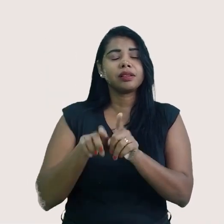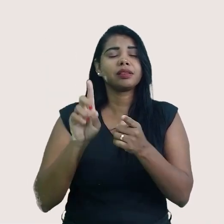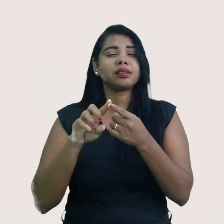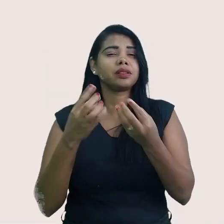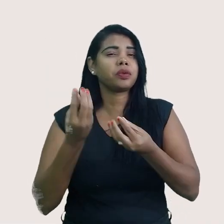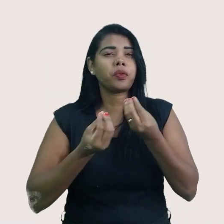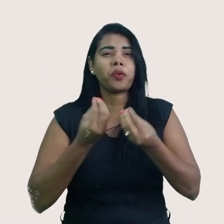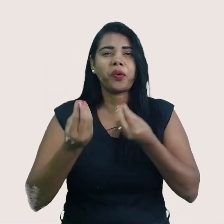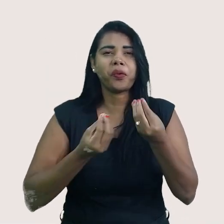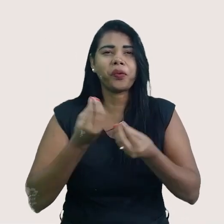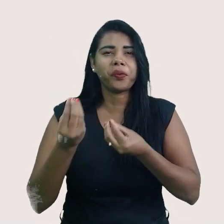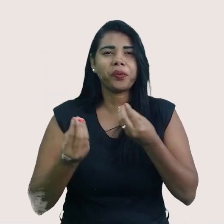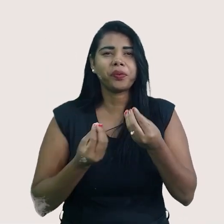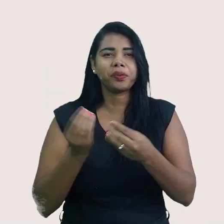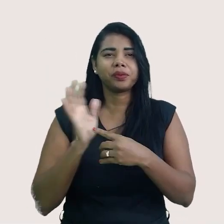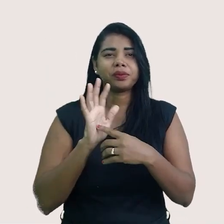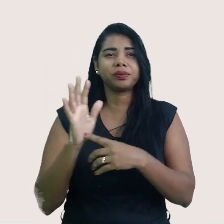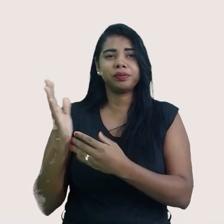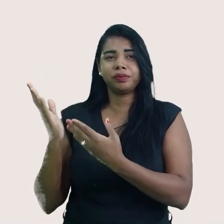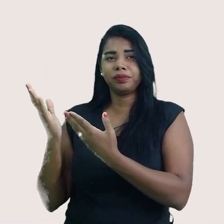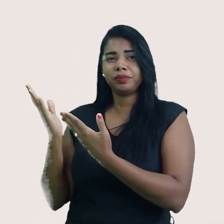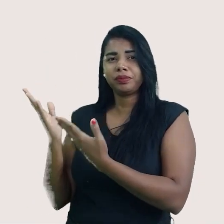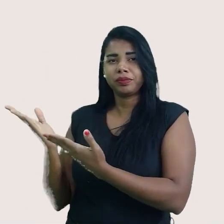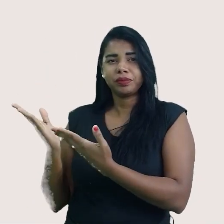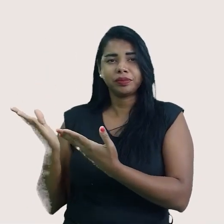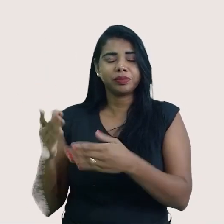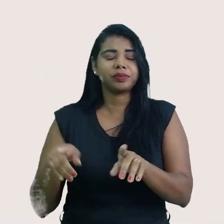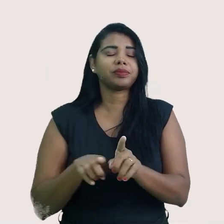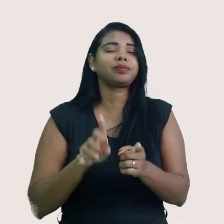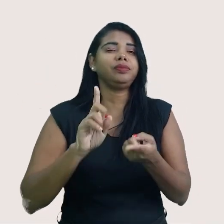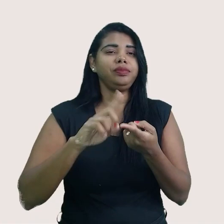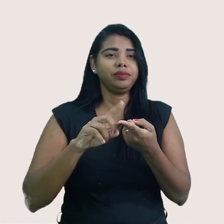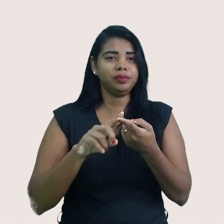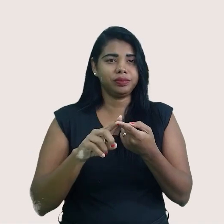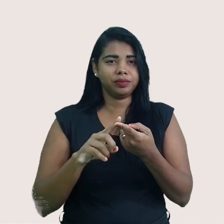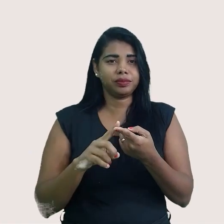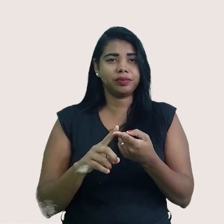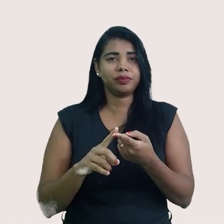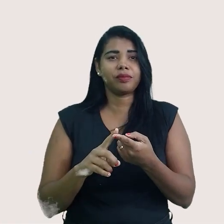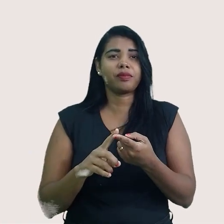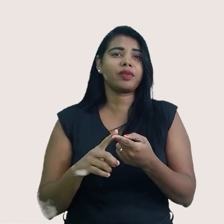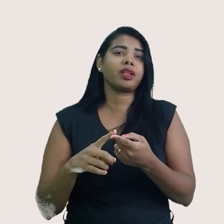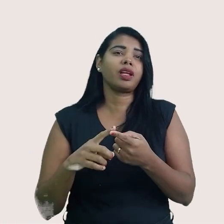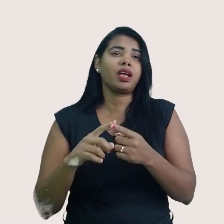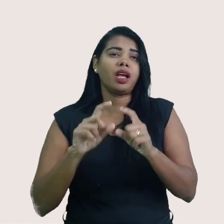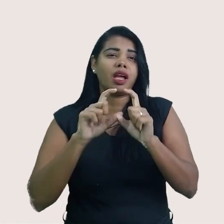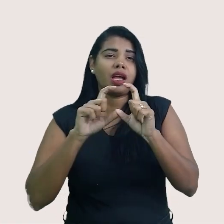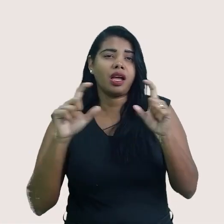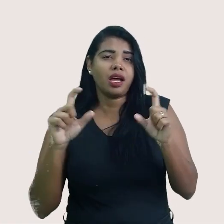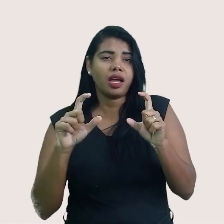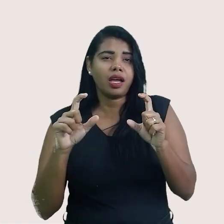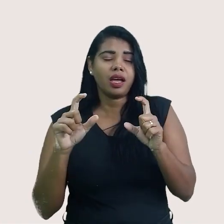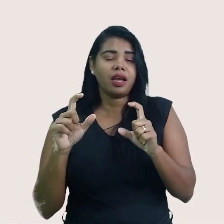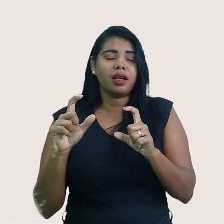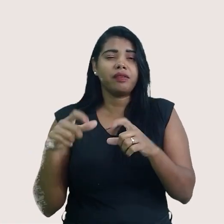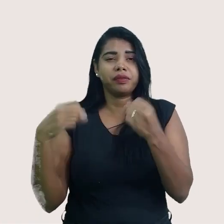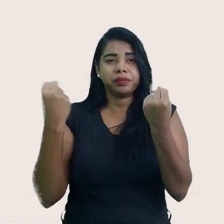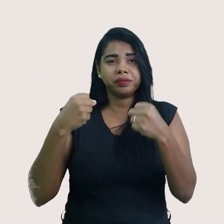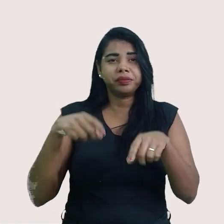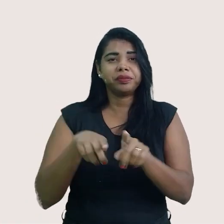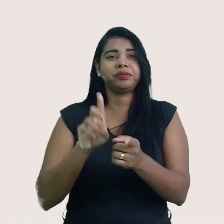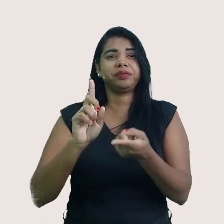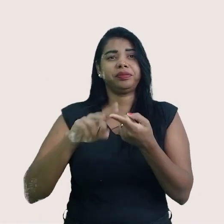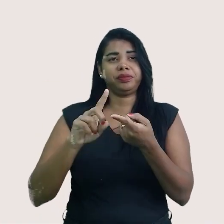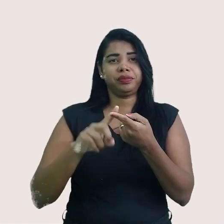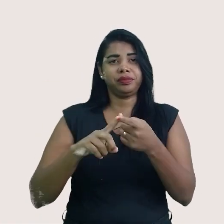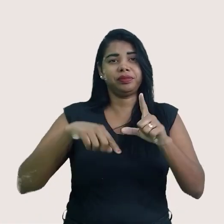como ele quer a mínima interferência e ele está em oposição de fase, a mínima interferência vai precisar que ela